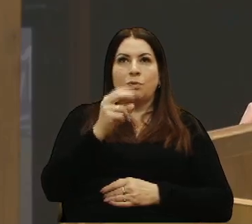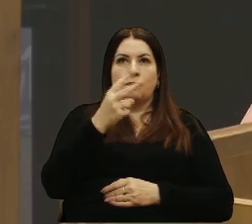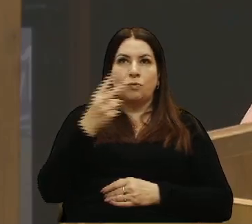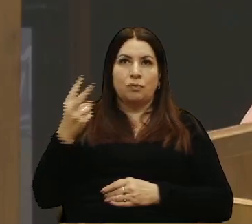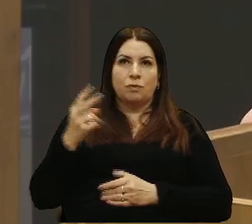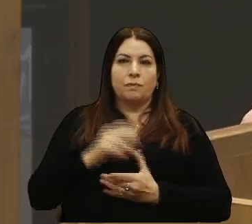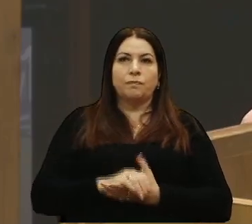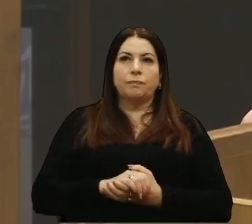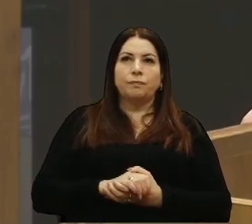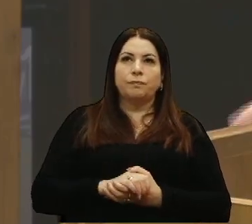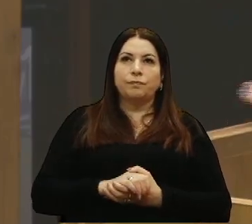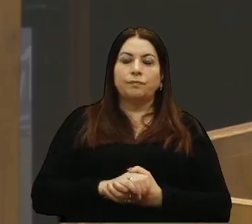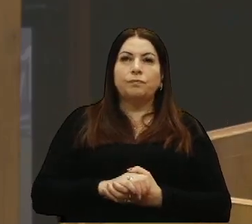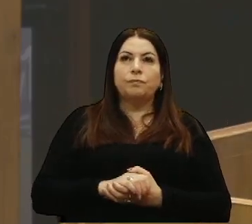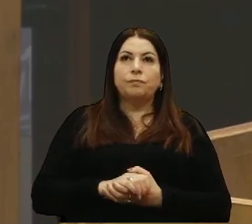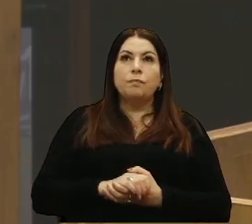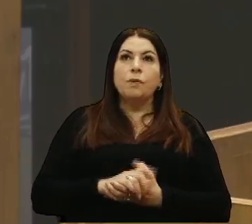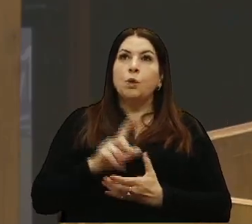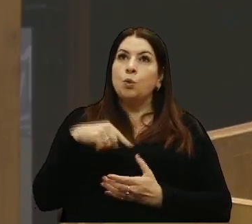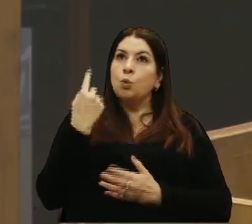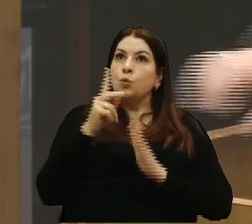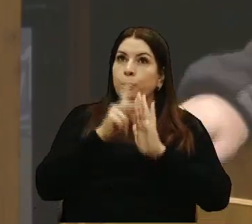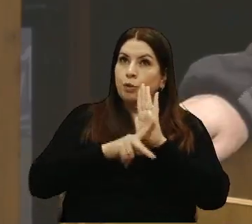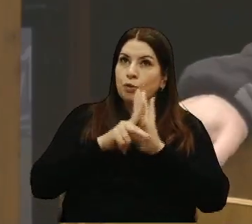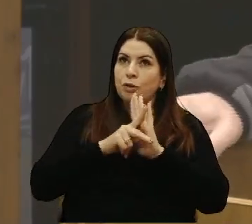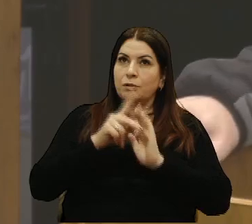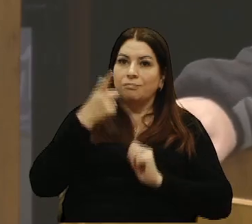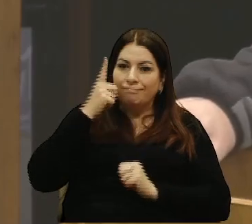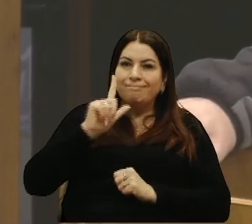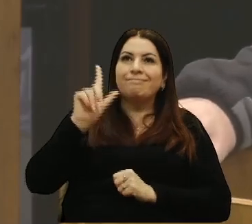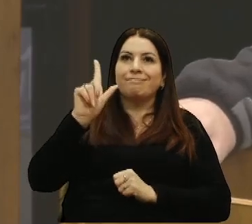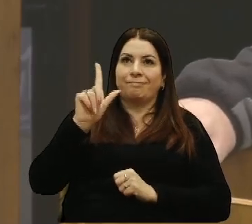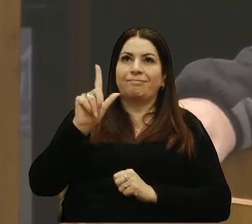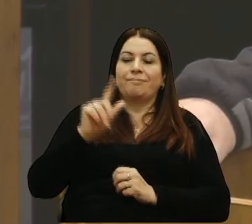2022. O nosso projeto venceu.